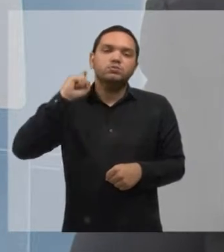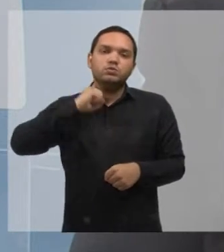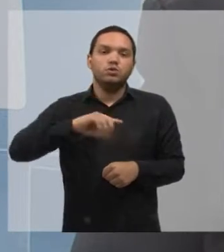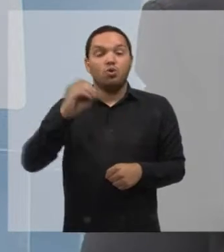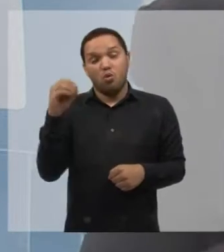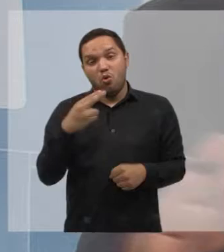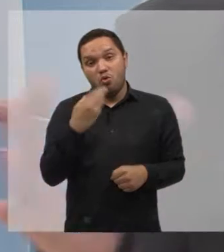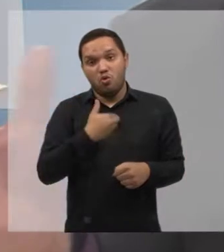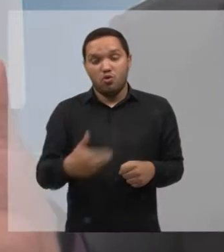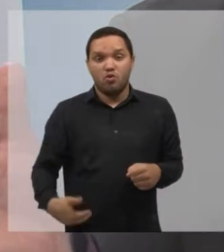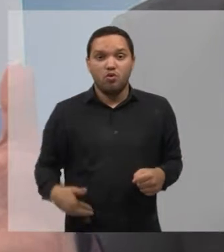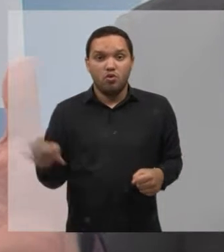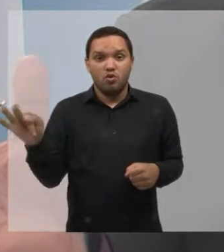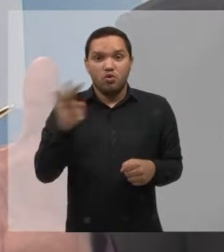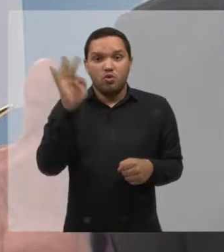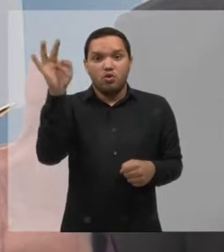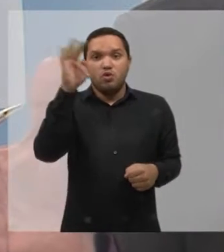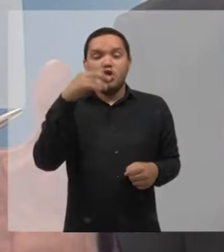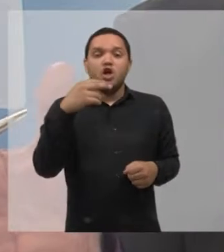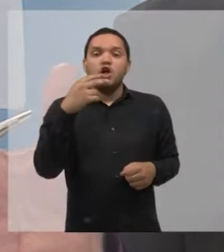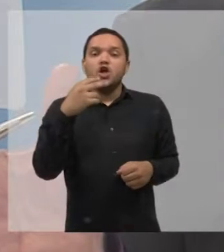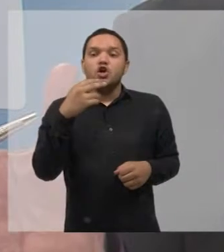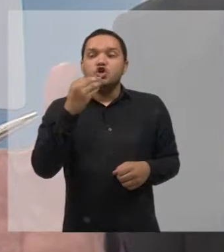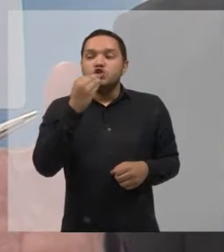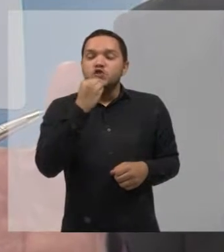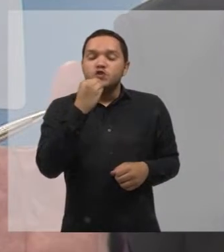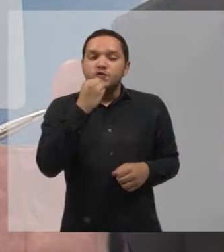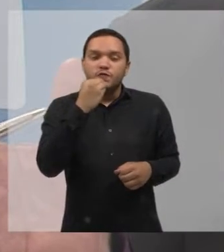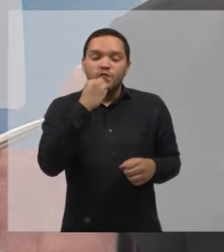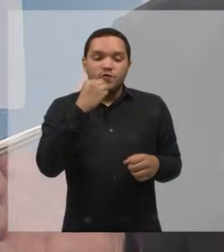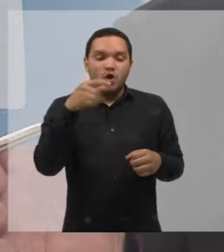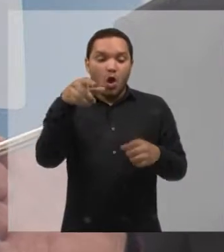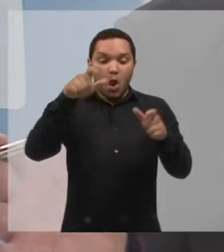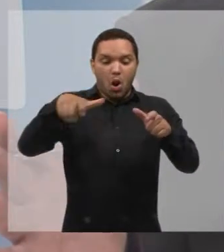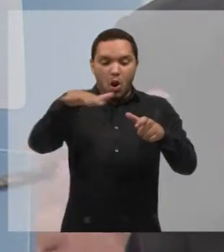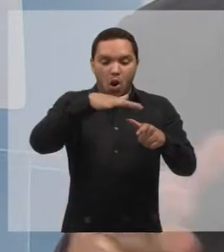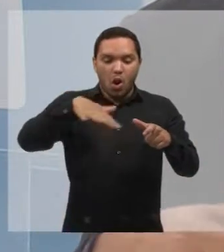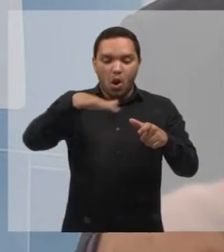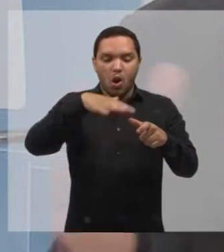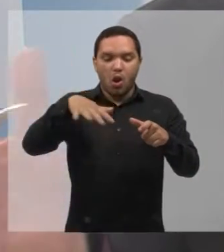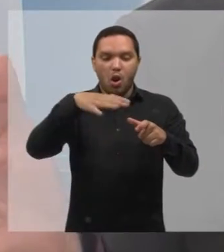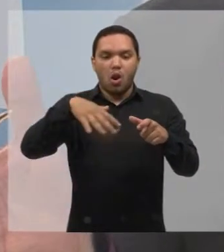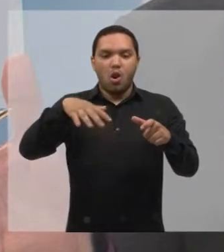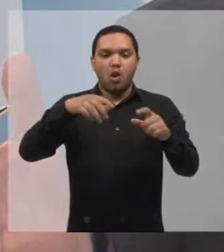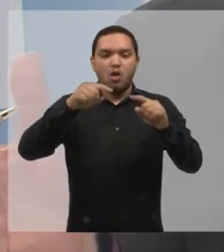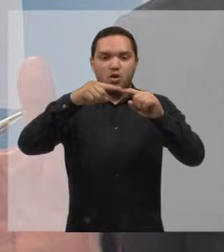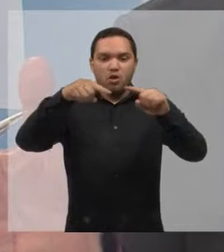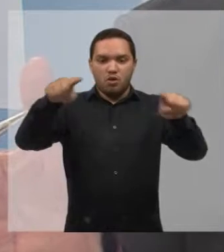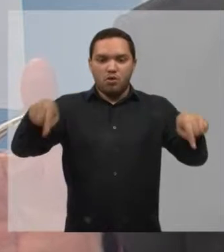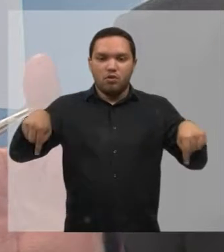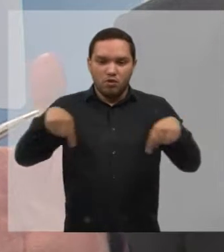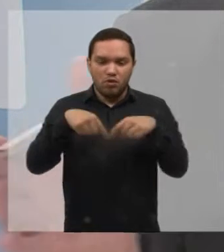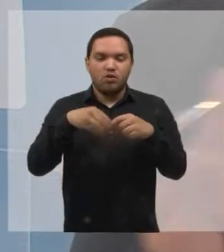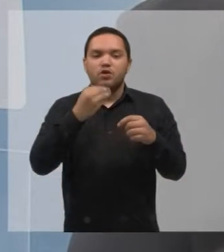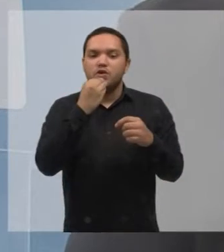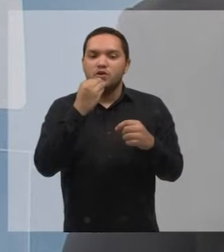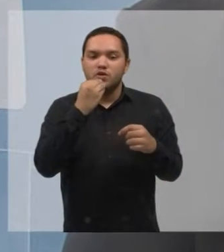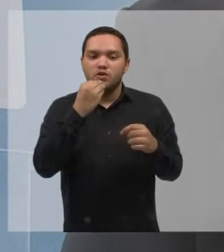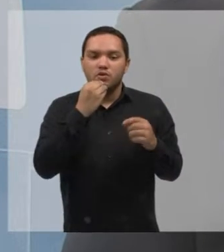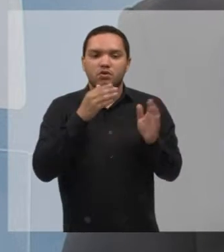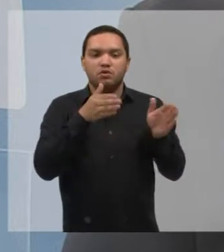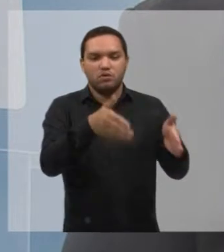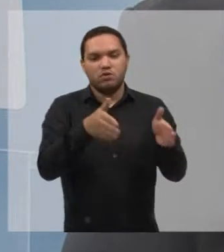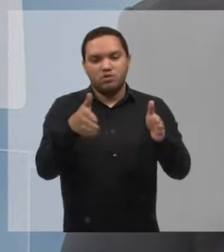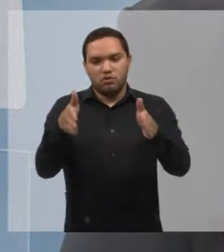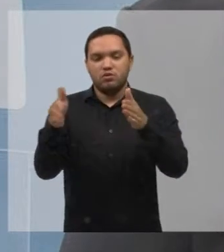deveria desapropriar aquela região, né, e ela ser uma espécie de um grande campo santo que enterrou essas